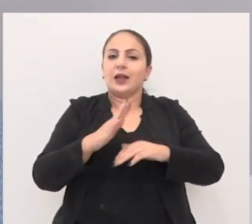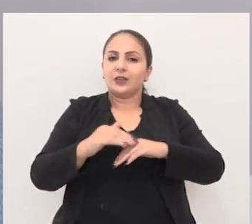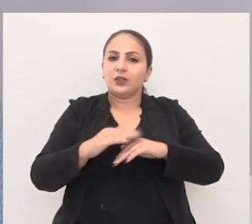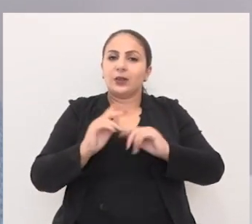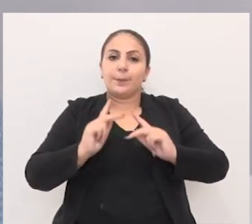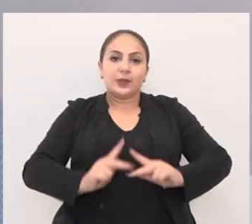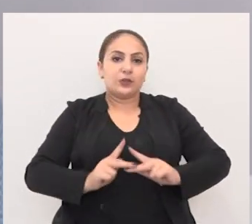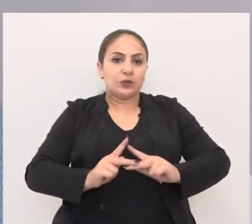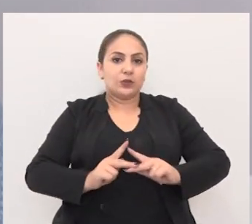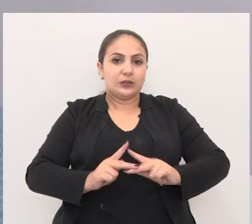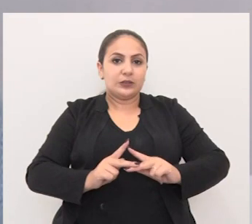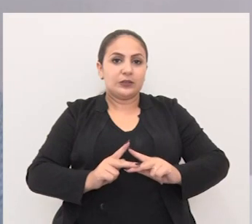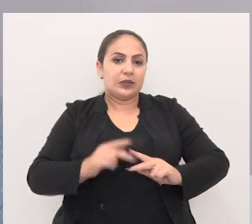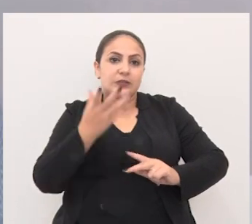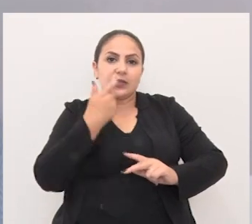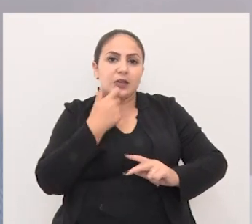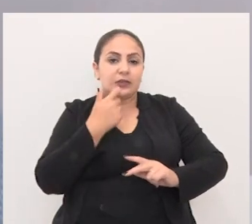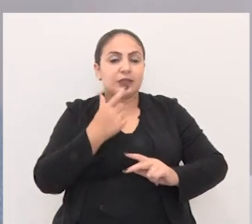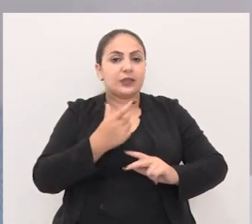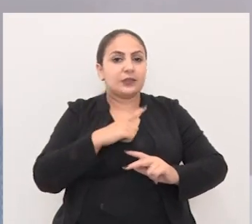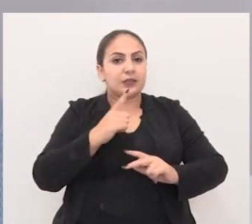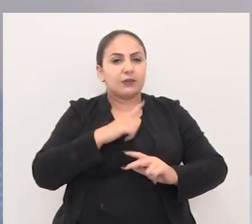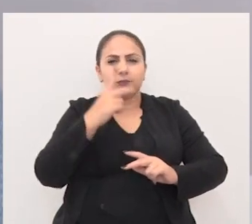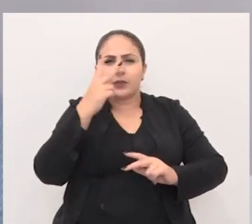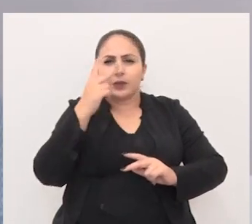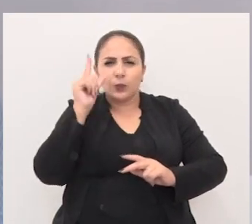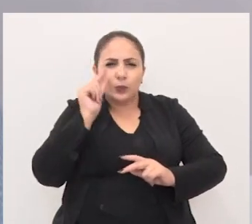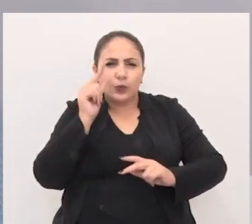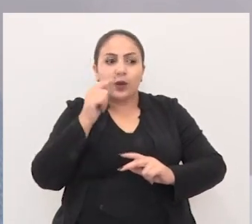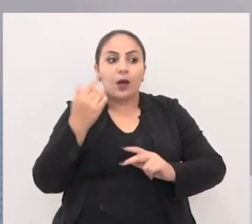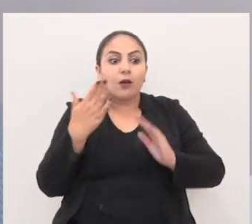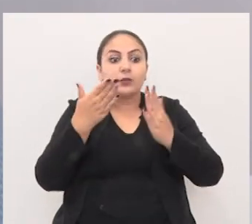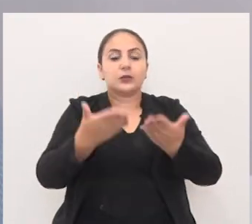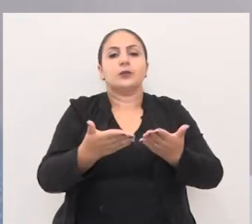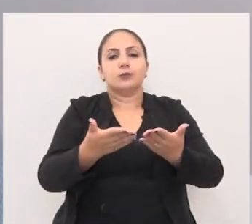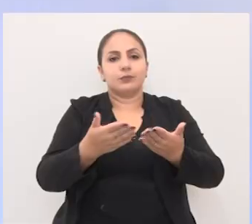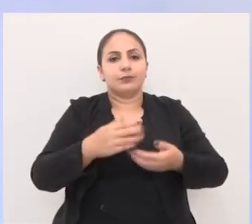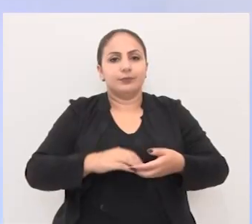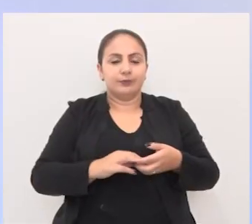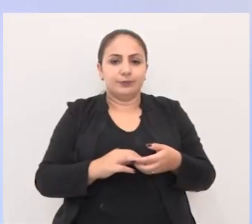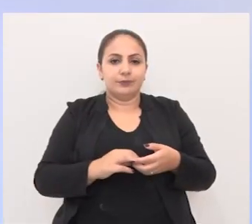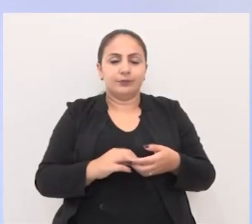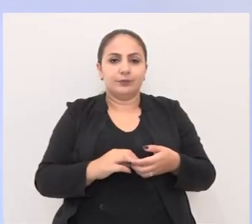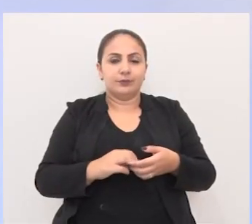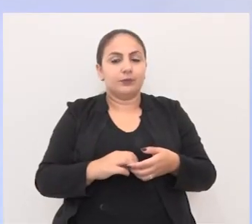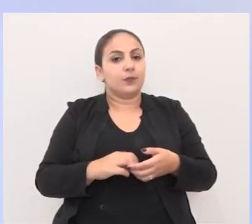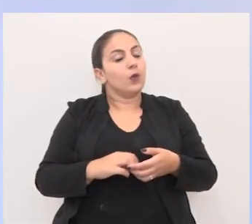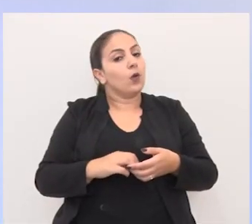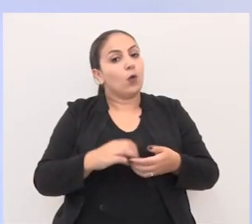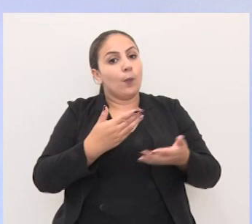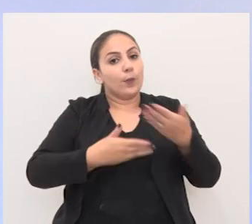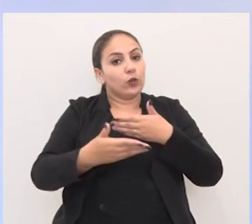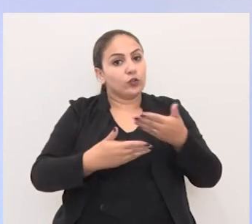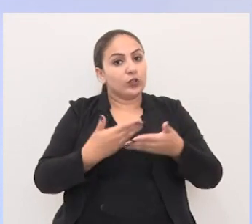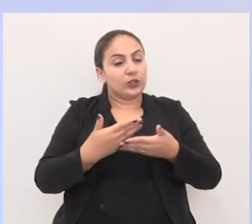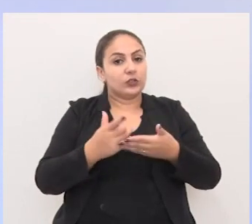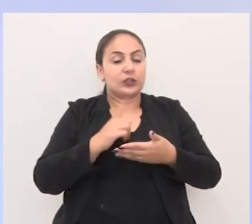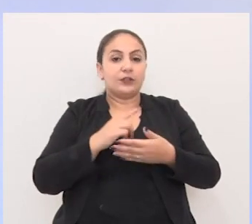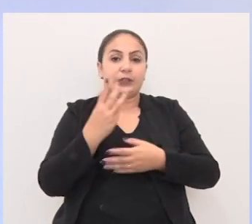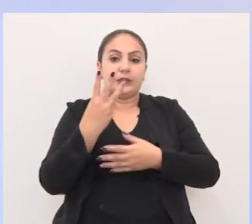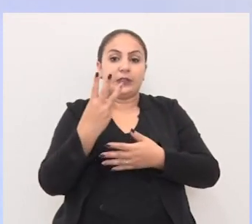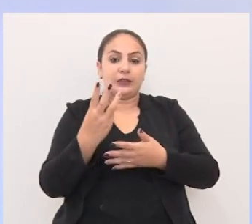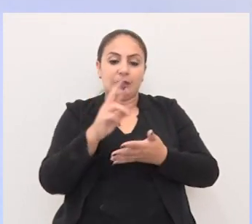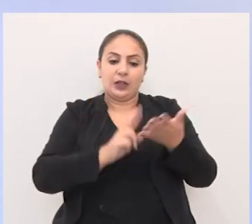para as crianças que estão nessa situação e dedicar um bom montante desse orçamento para atender essa demanda. O projeto recebeu 3